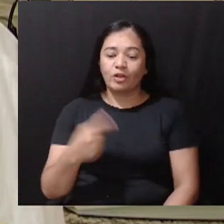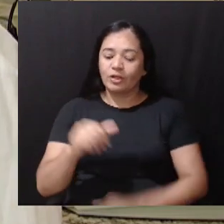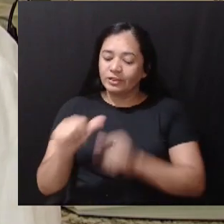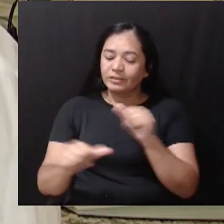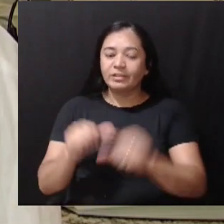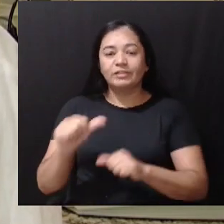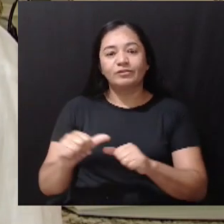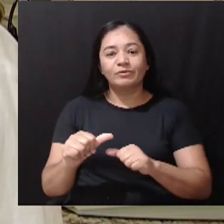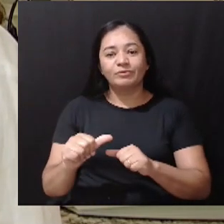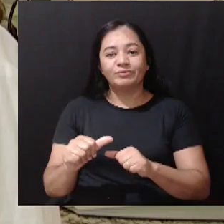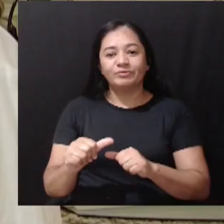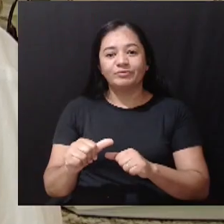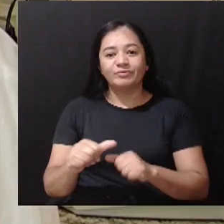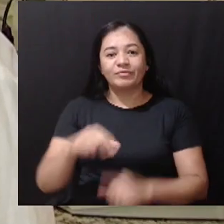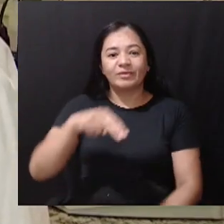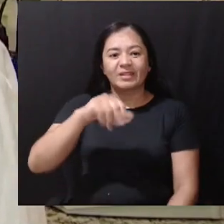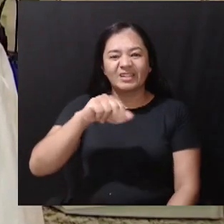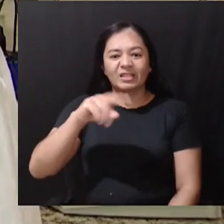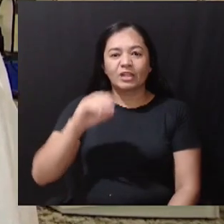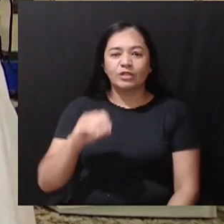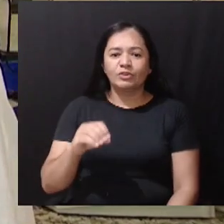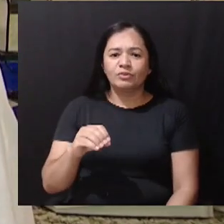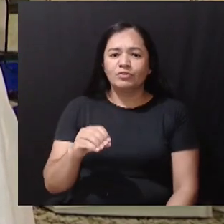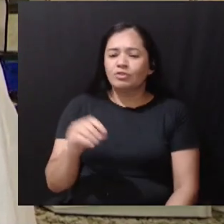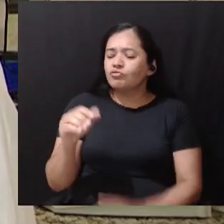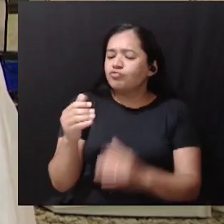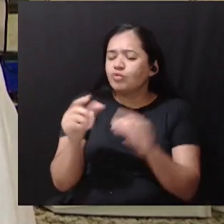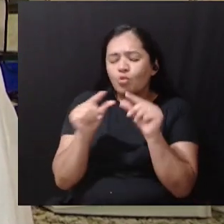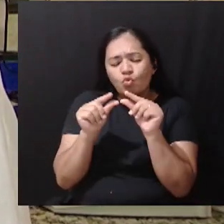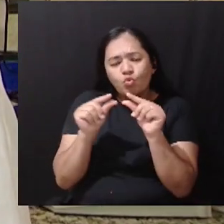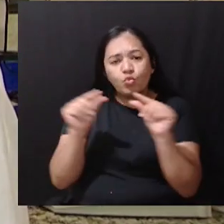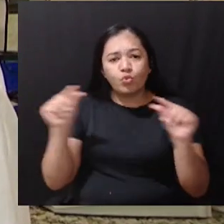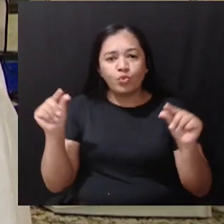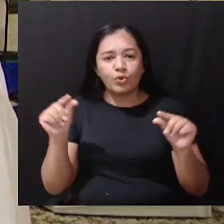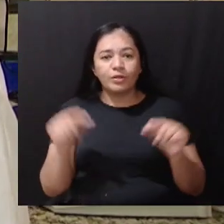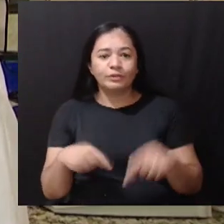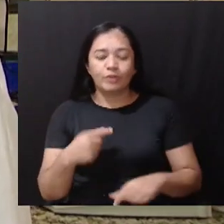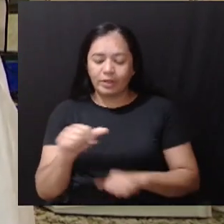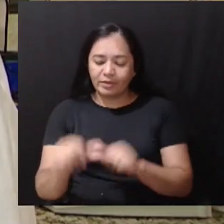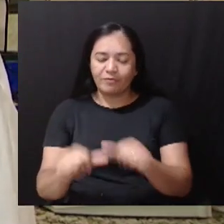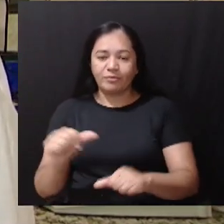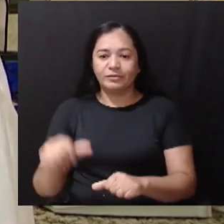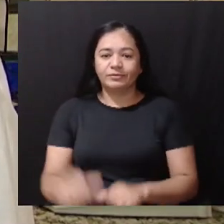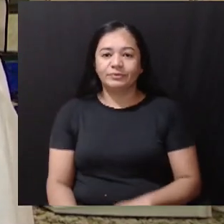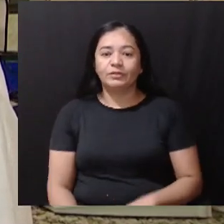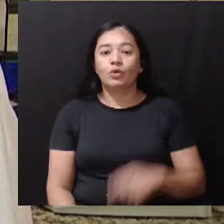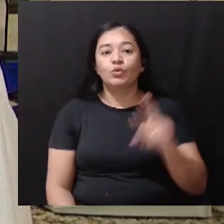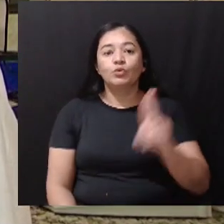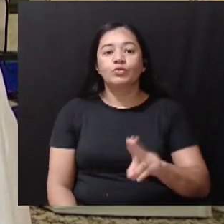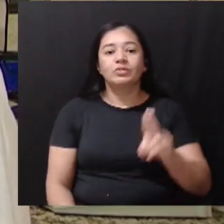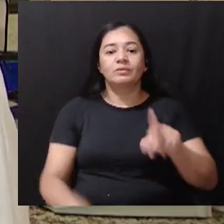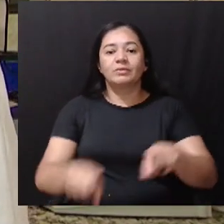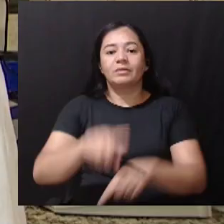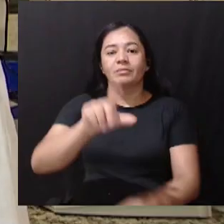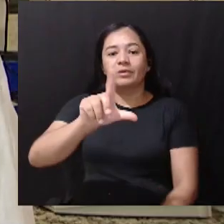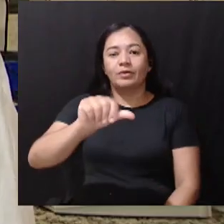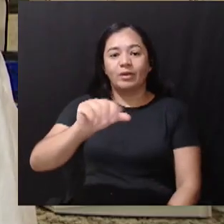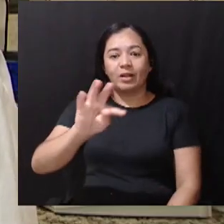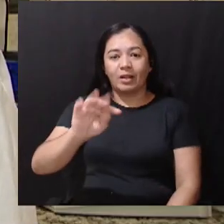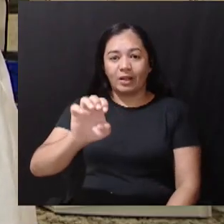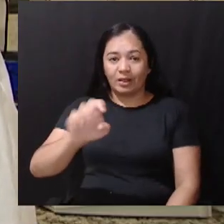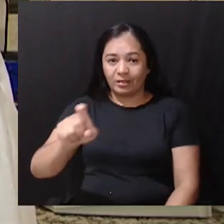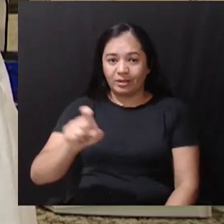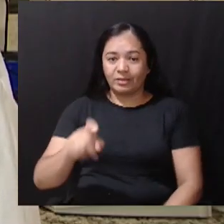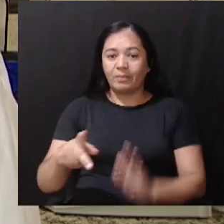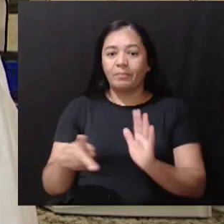em nanofibras, então fibras muito fininhas, tá? E a gente utilizou também o látex de borracha natural, que forma um filme